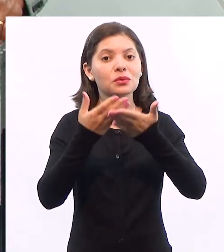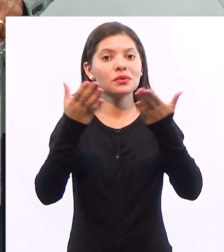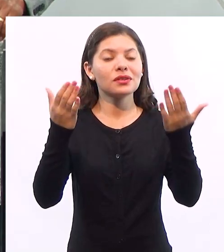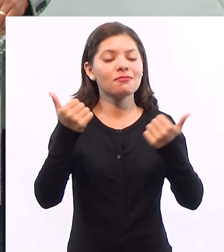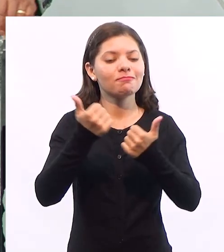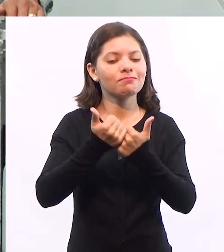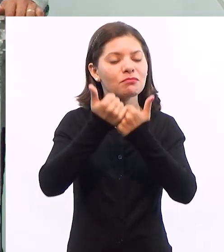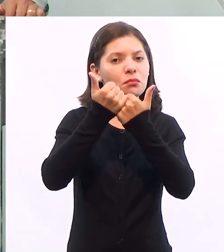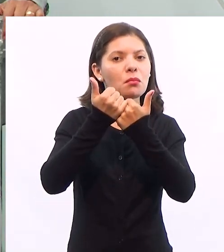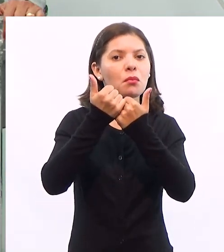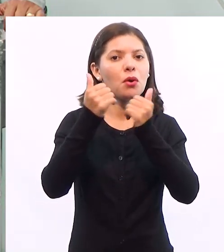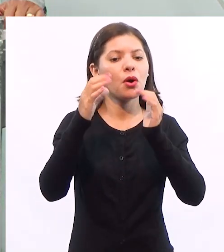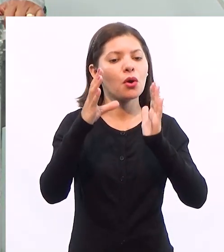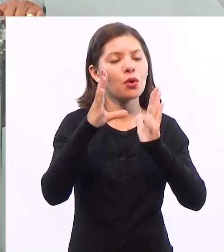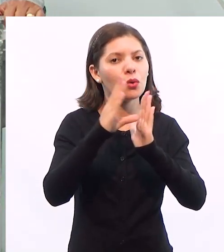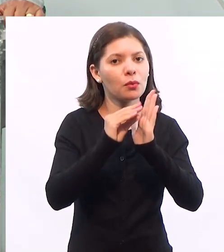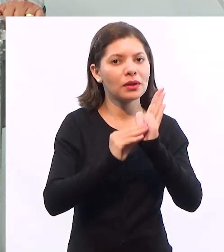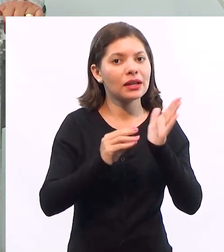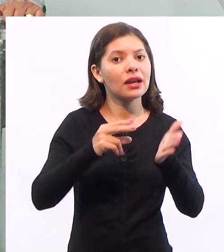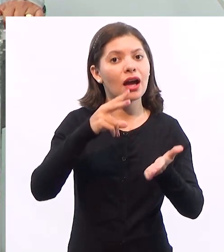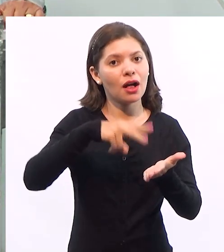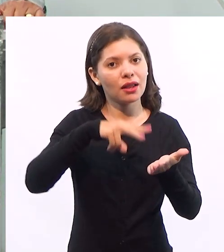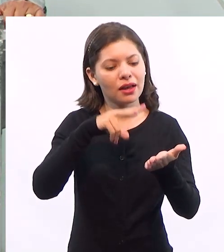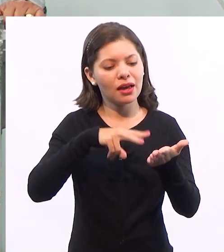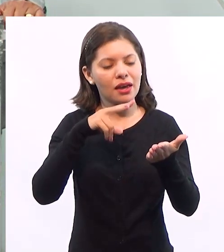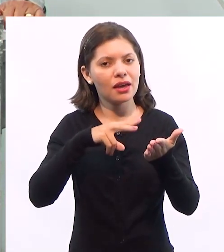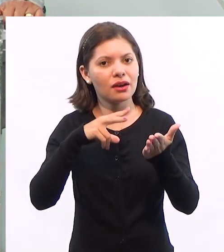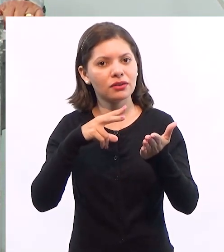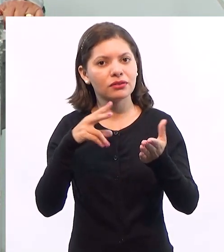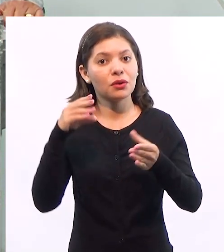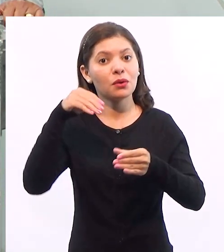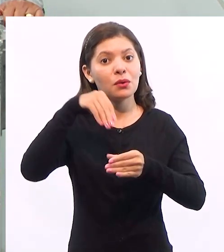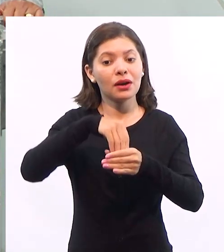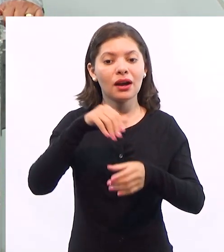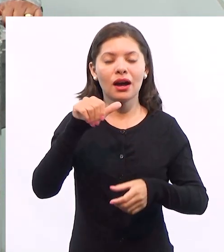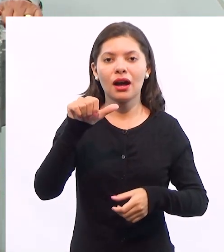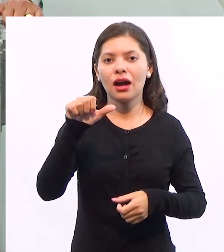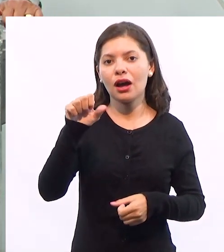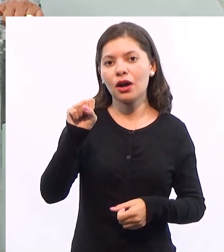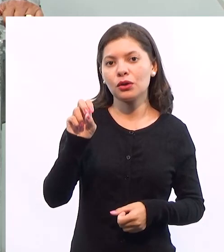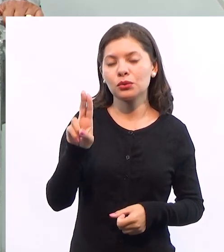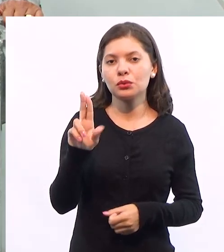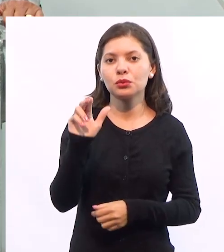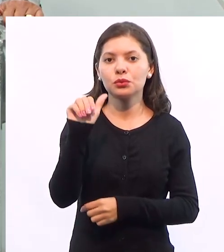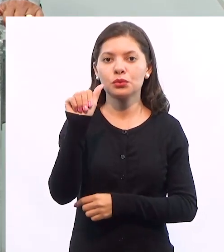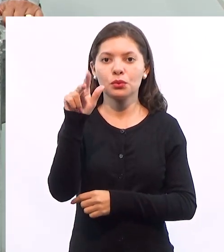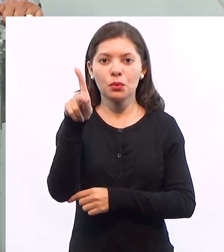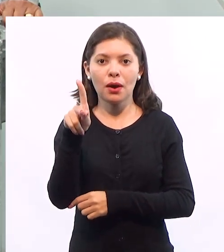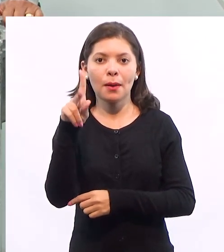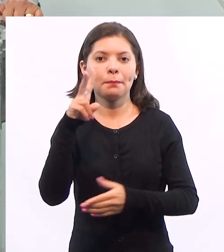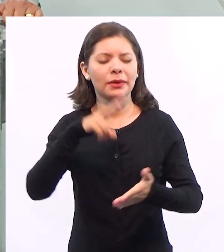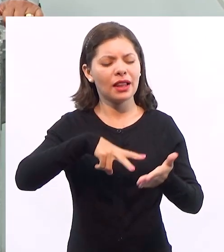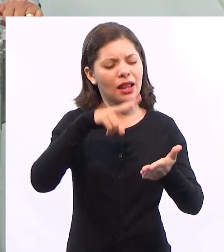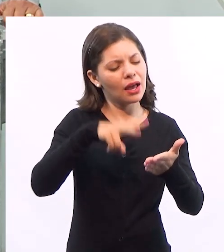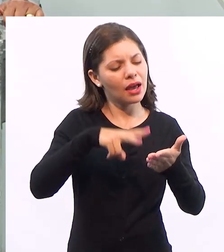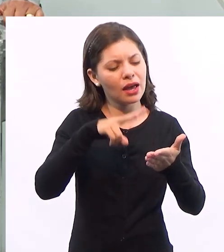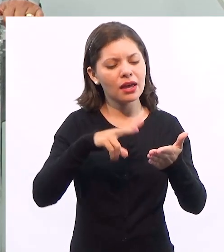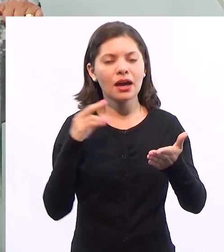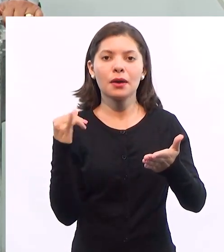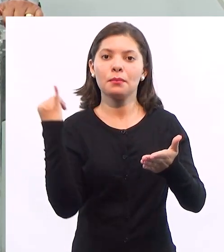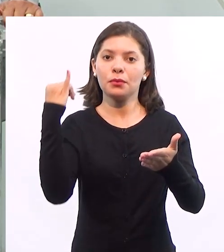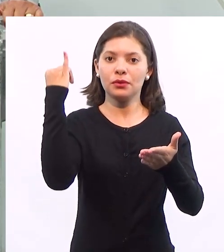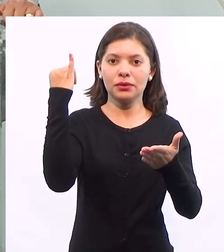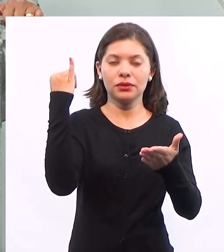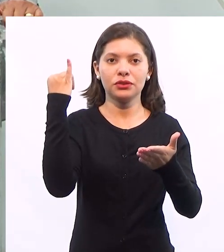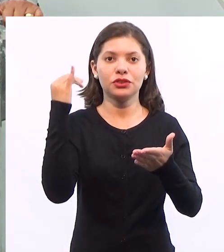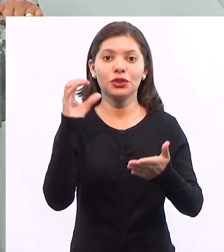você colocar isso aqui na nossa biblioteca virtual do SWAP, você vai achar muito conteúdo sobre ele. Leia, porque é super importante, tá bom?